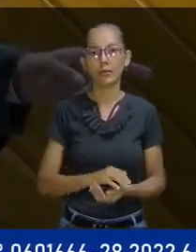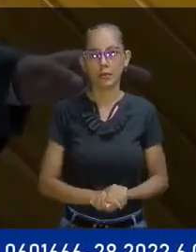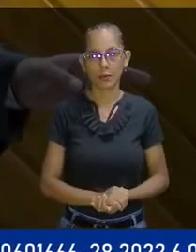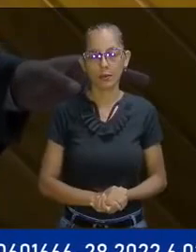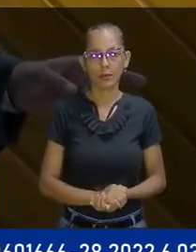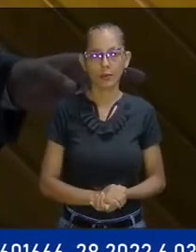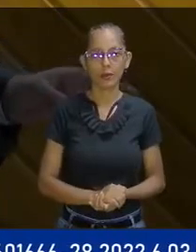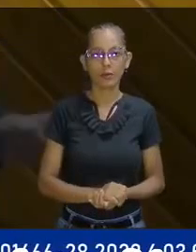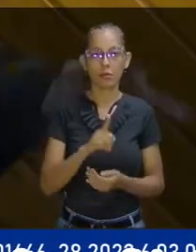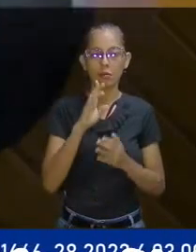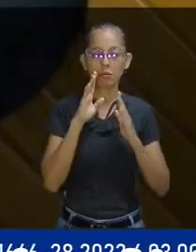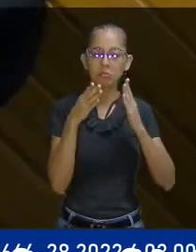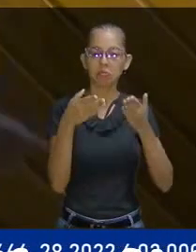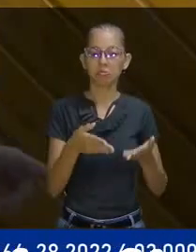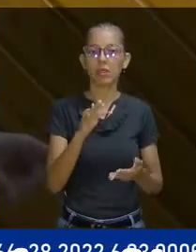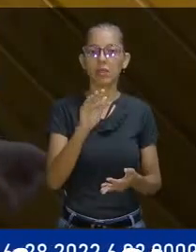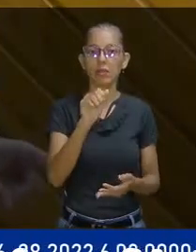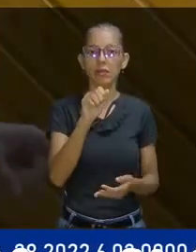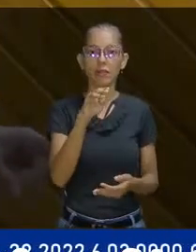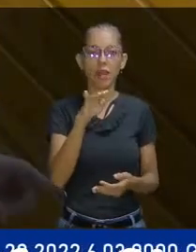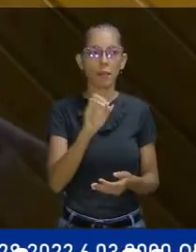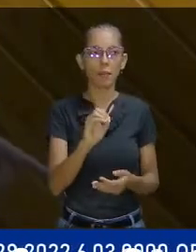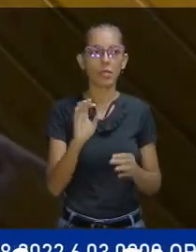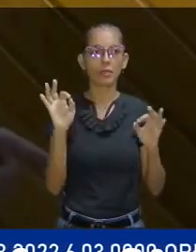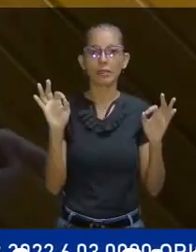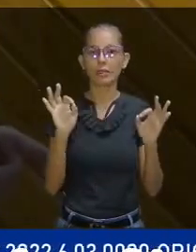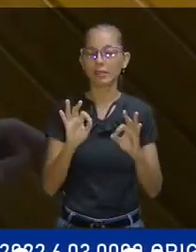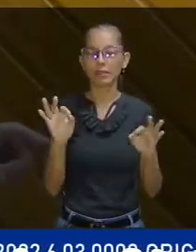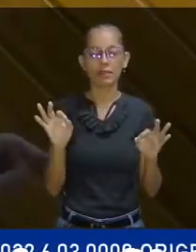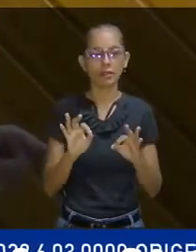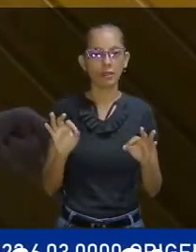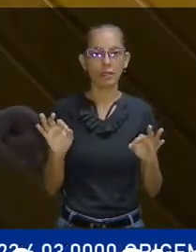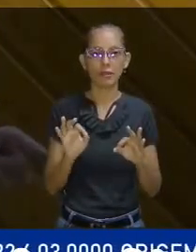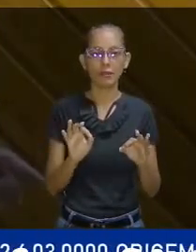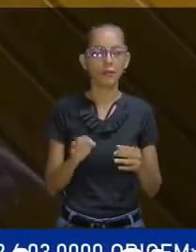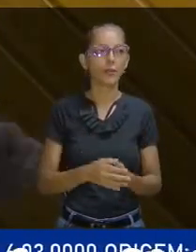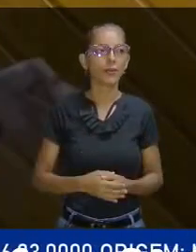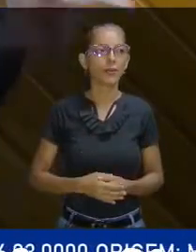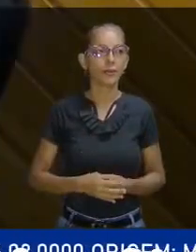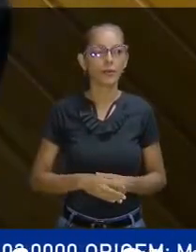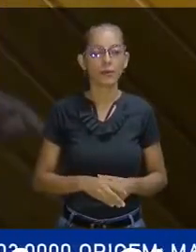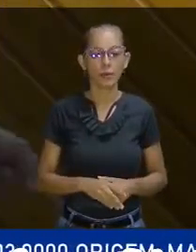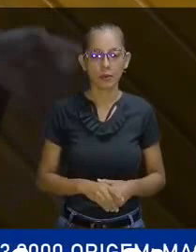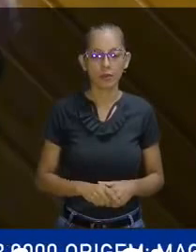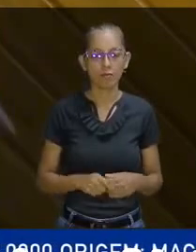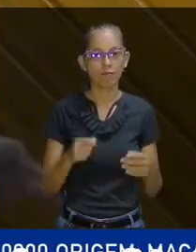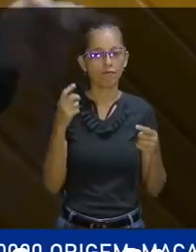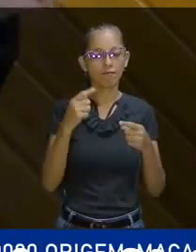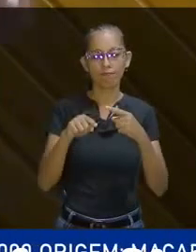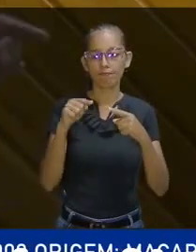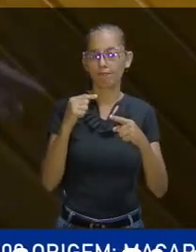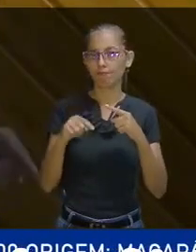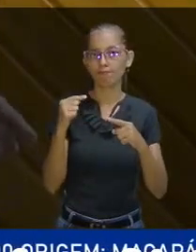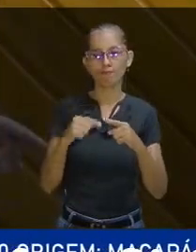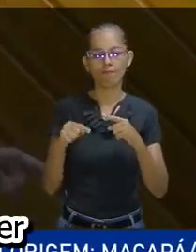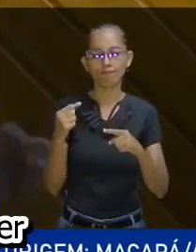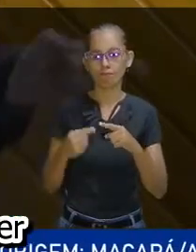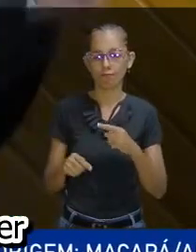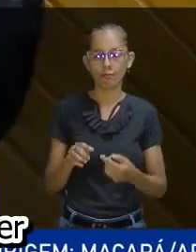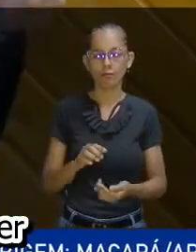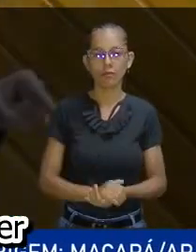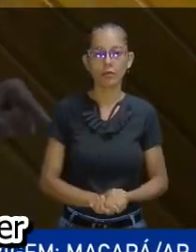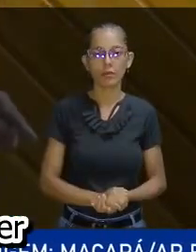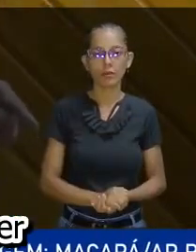Fábio Jucá. E nenhuma dessas referências residuais, elas têm o condão e a força suficiente